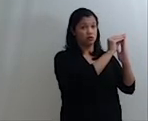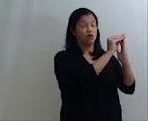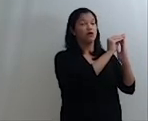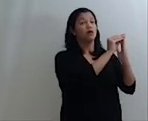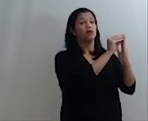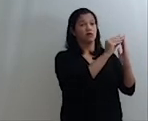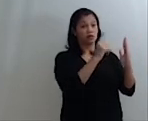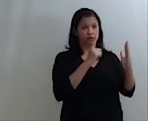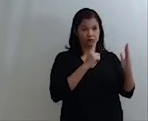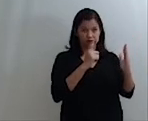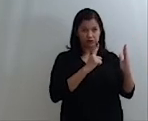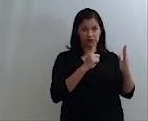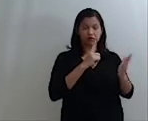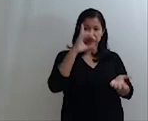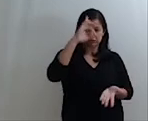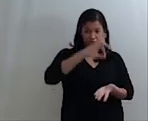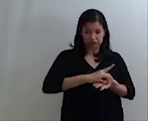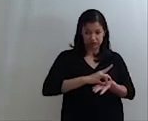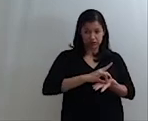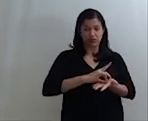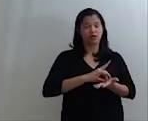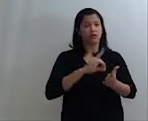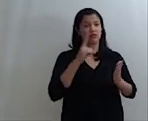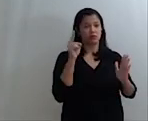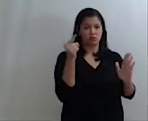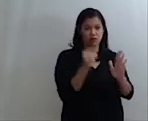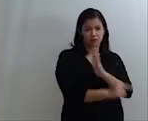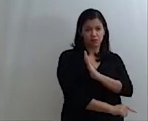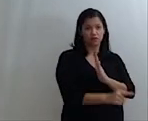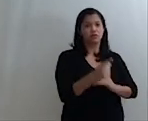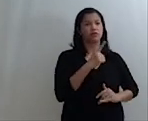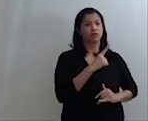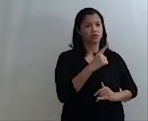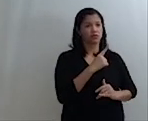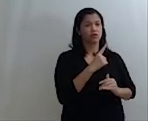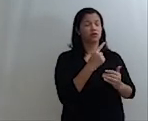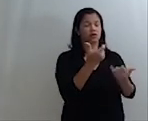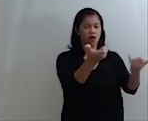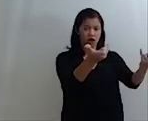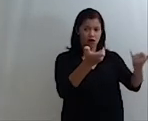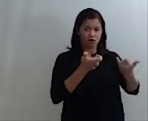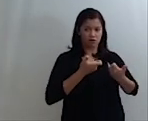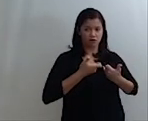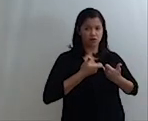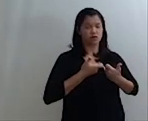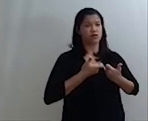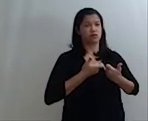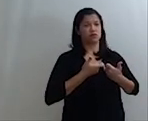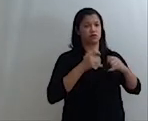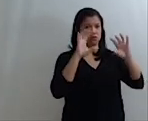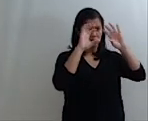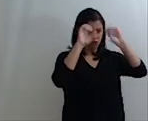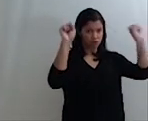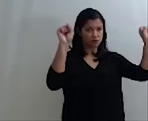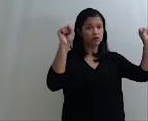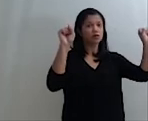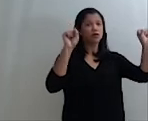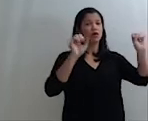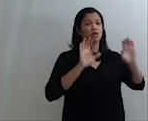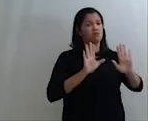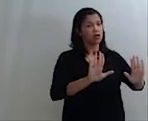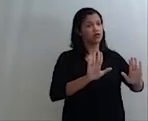absoluta tem que ser levada a conhecimento da da corte E isso não foi